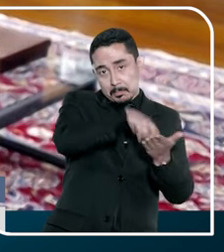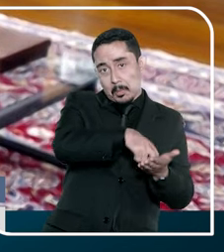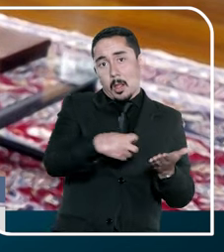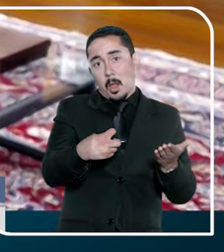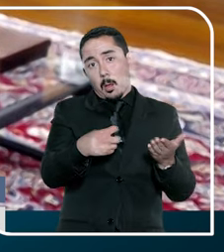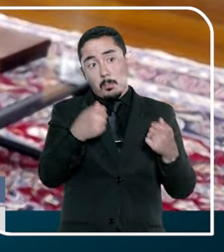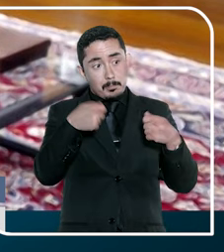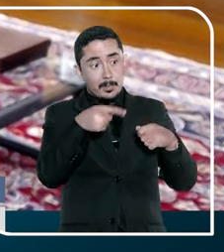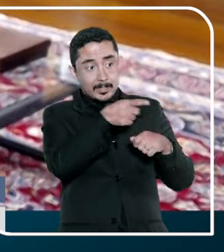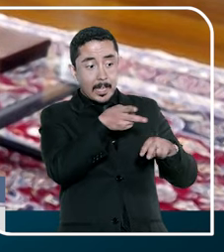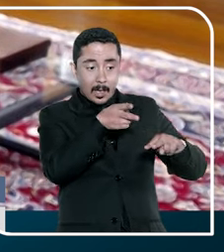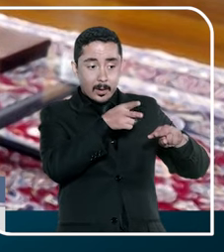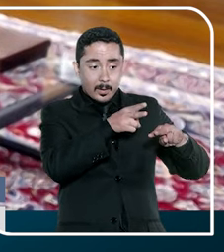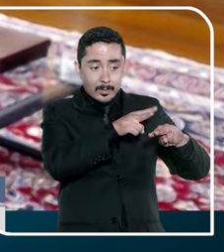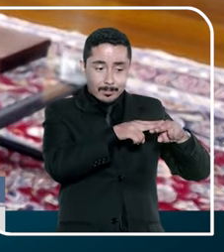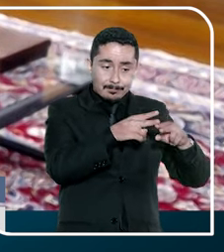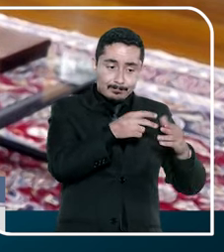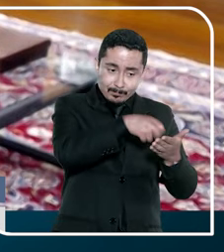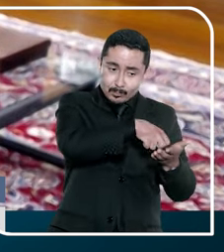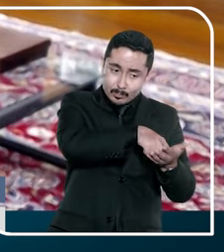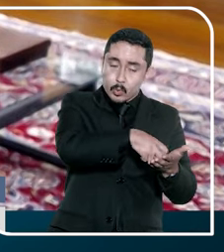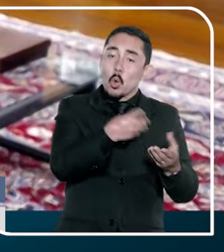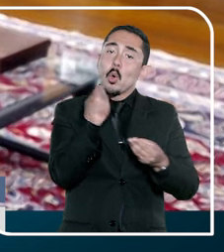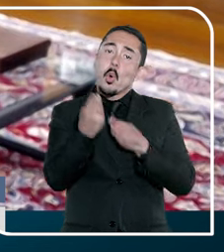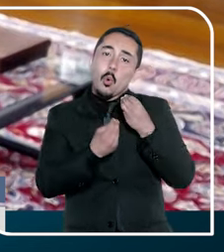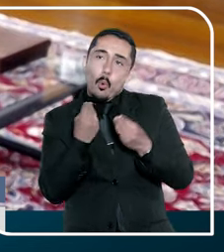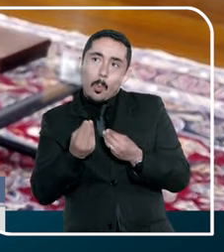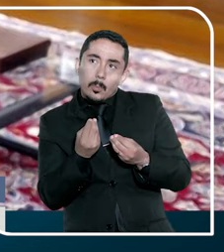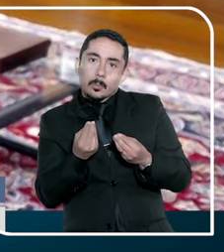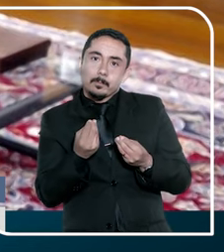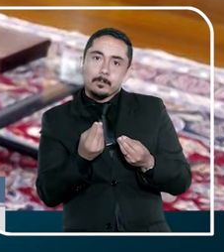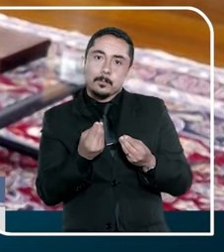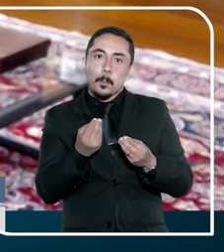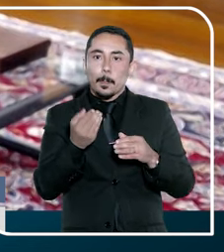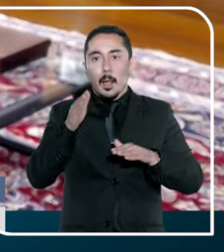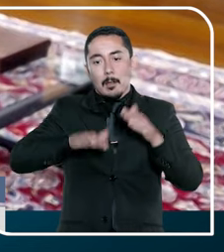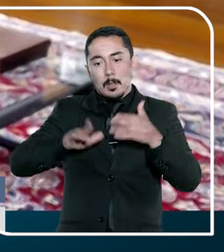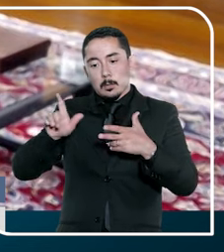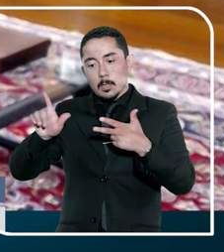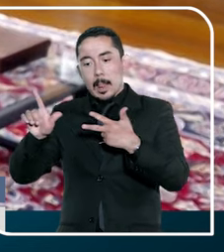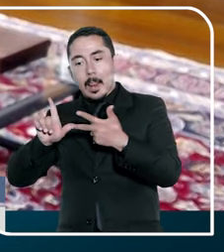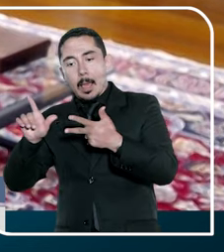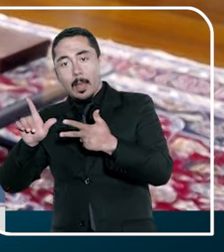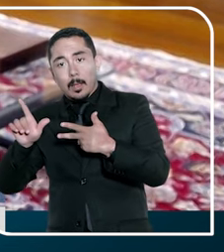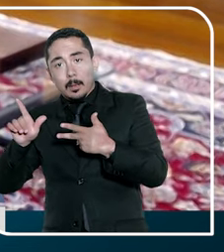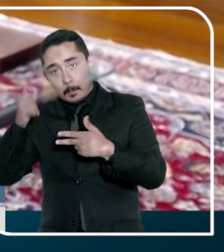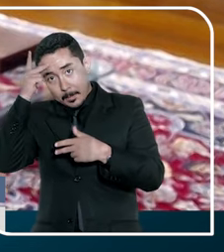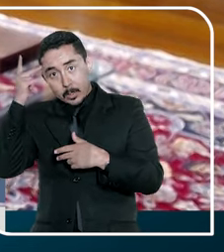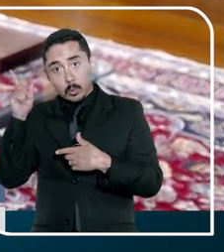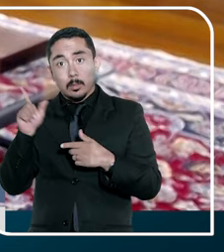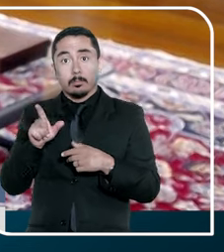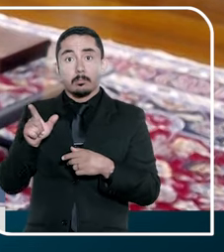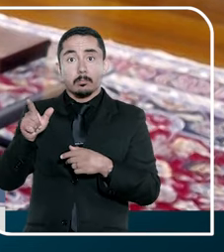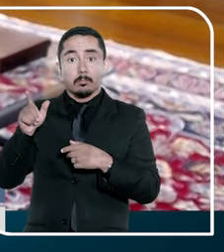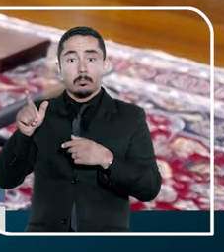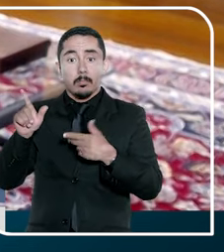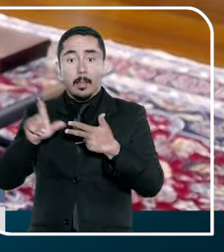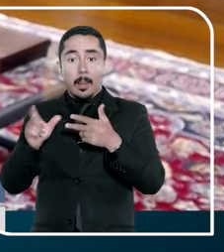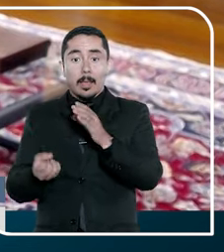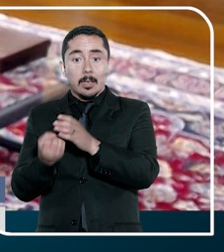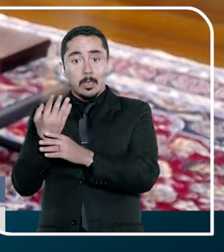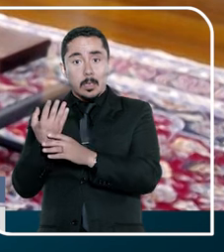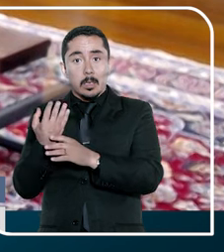então diante da da omissão digamos do legislador de prever o artigo regulamentando que modos de